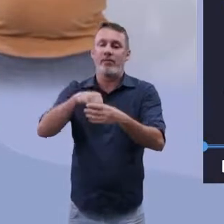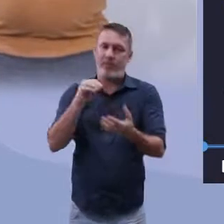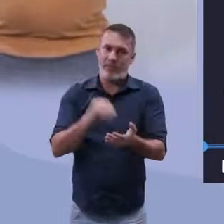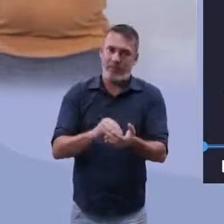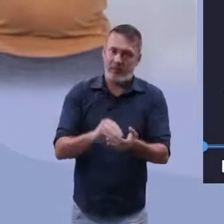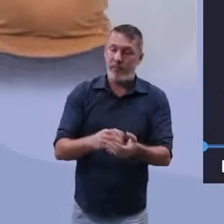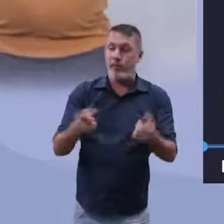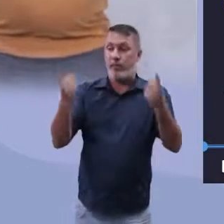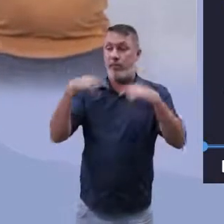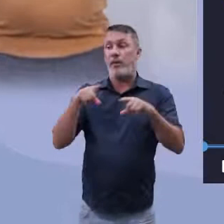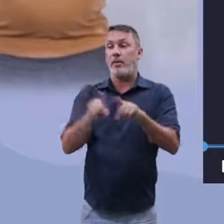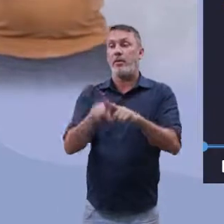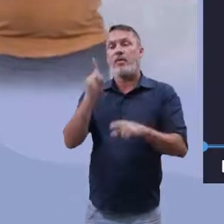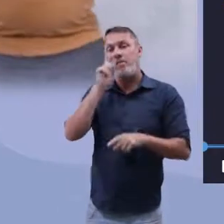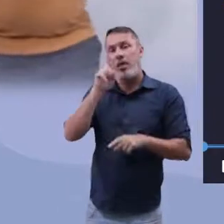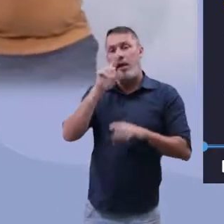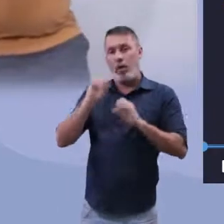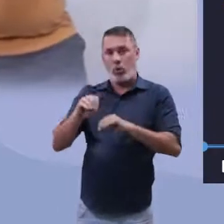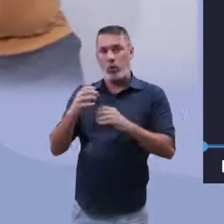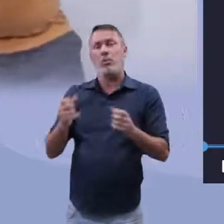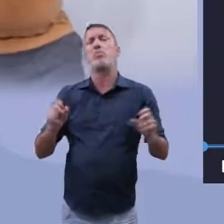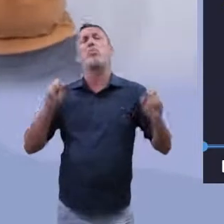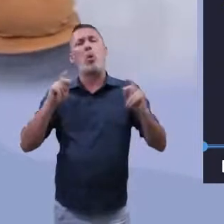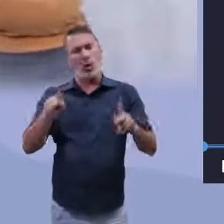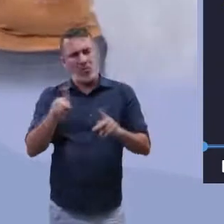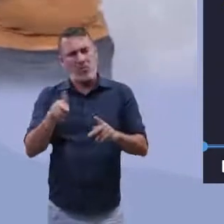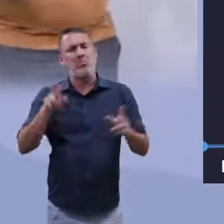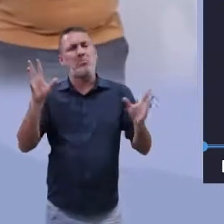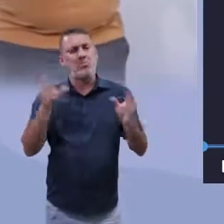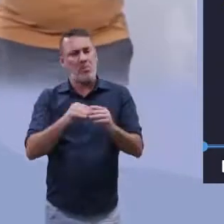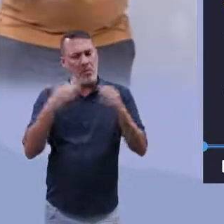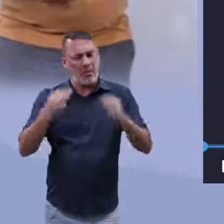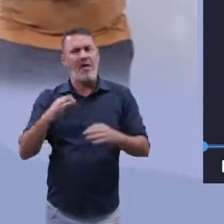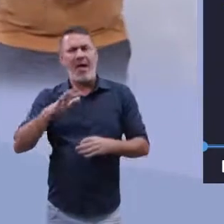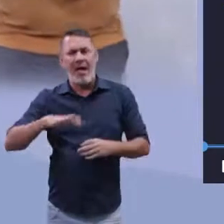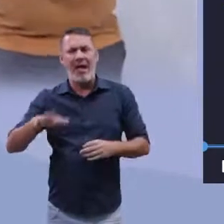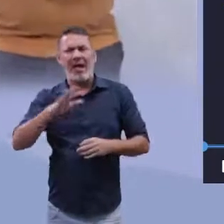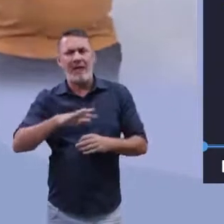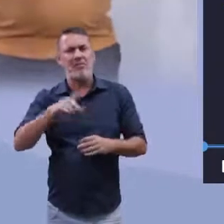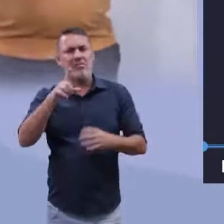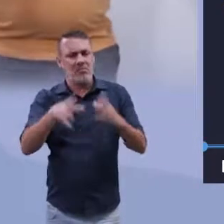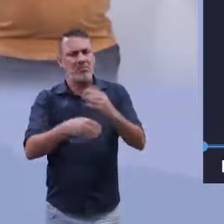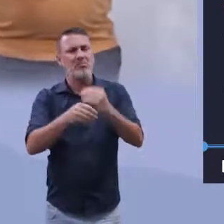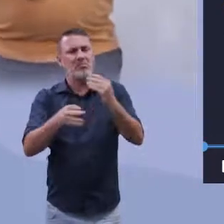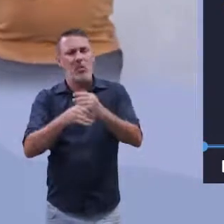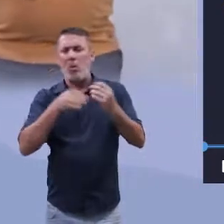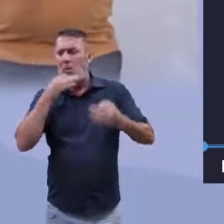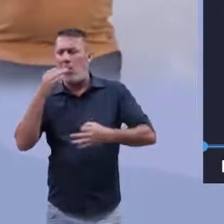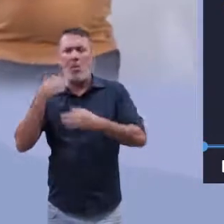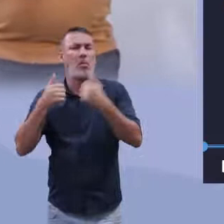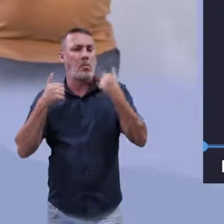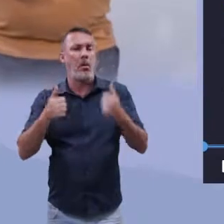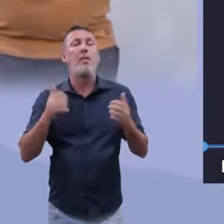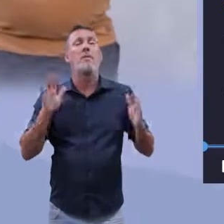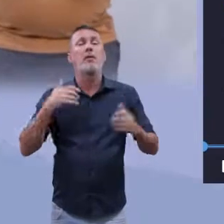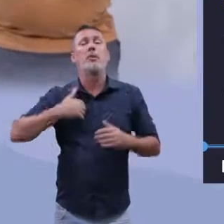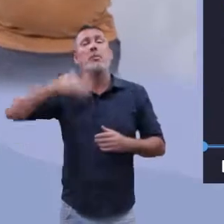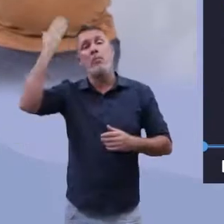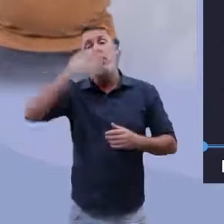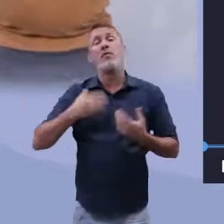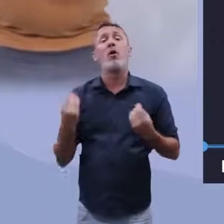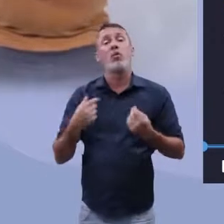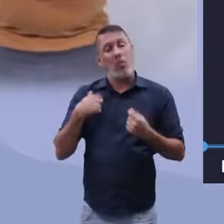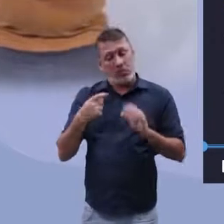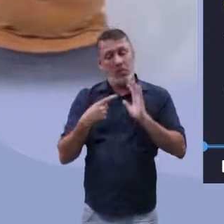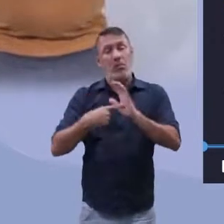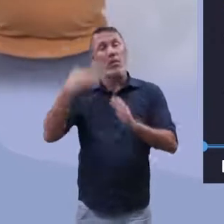apresentei para vocês, a falha educacional. Professor, perfeito, você apresentou várias áreas, vários argumentos, mas como que eu